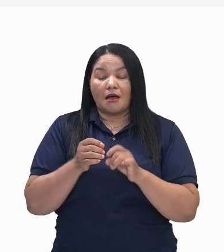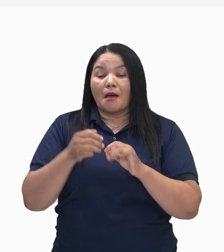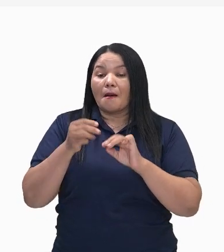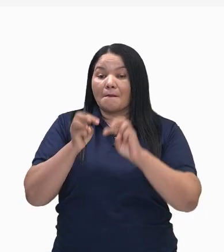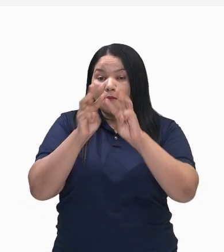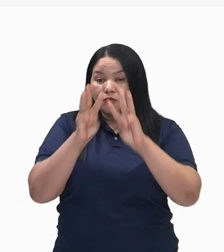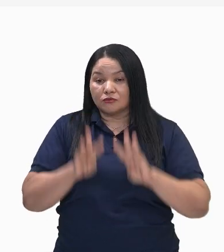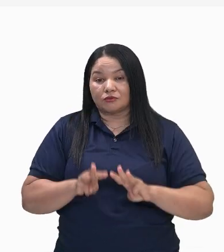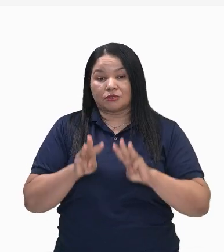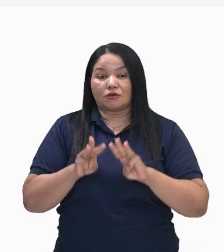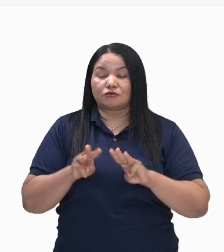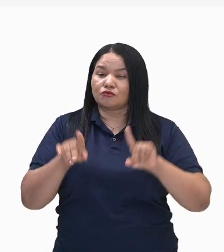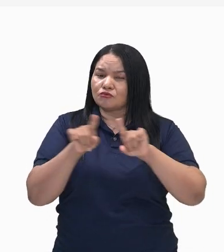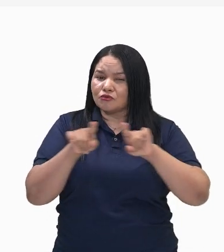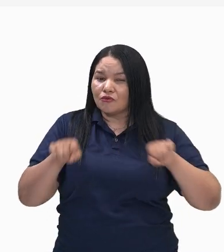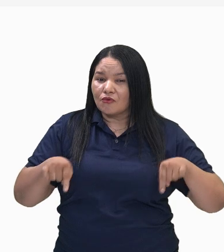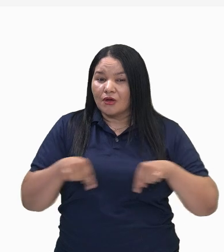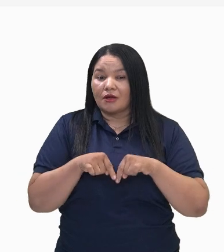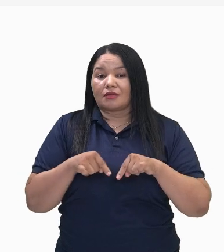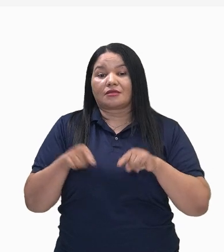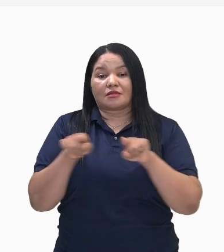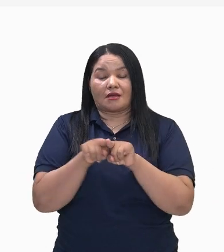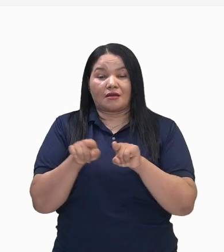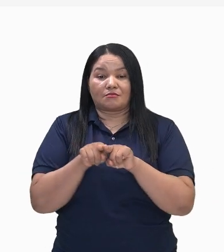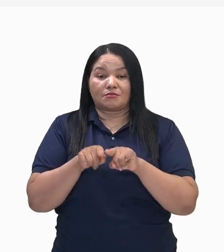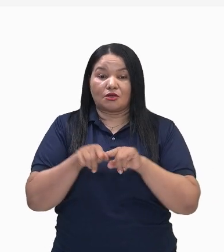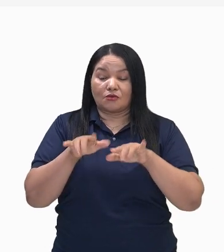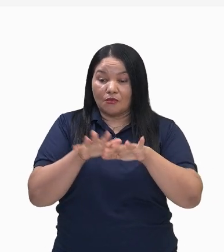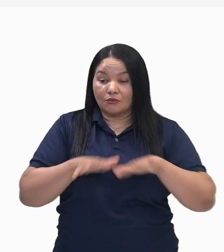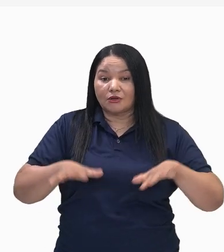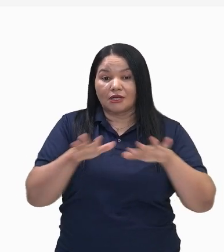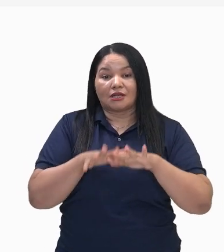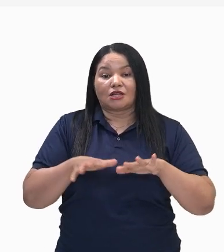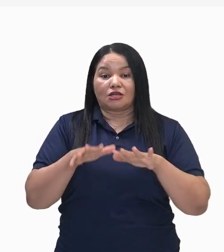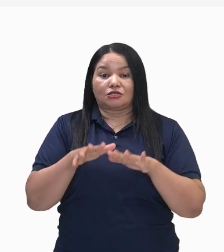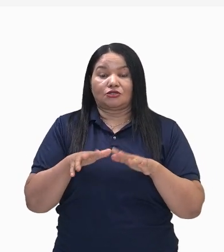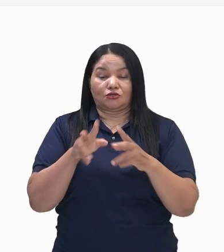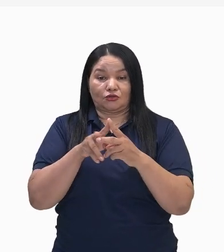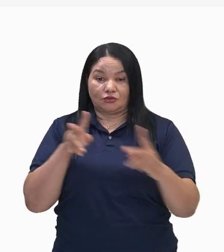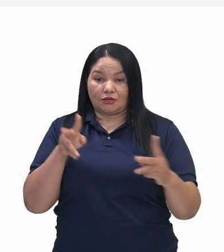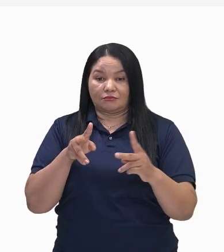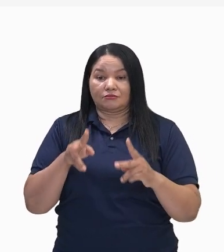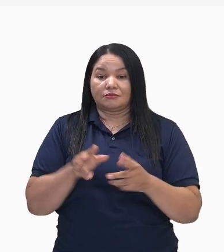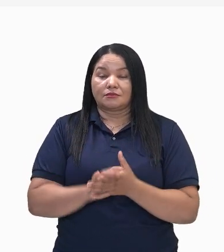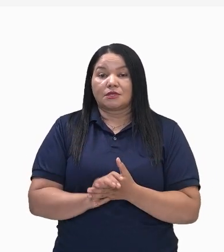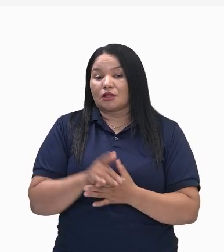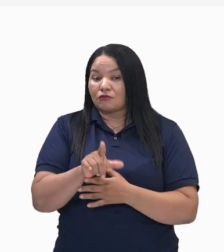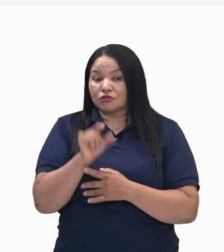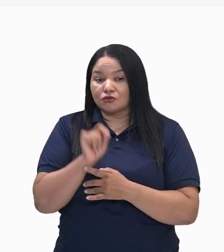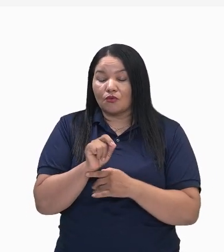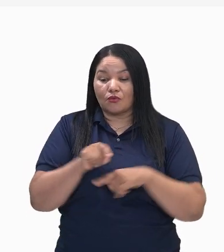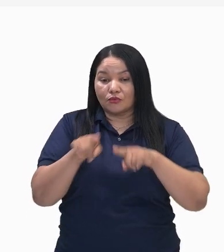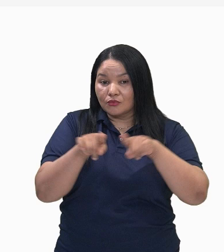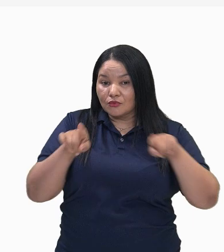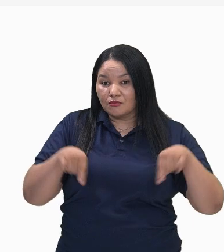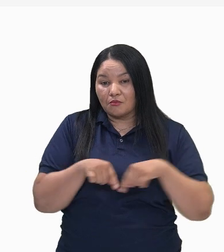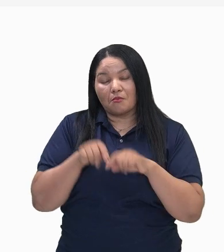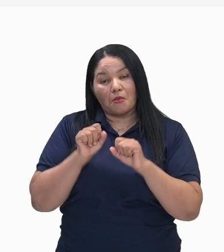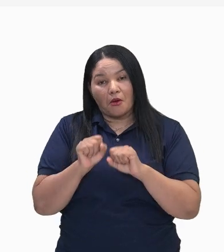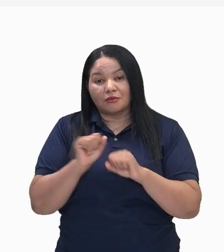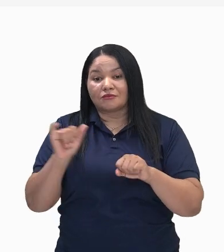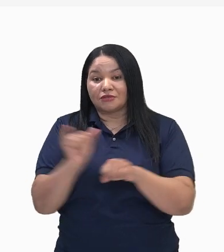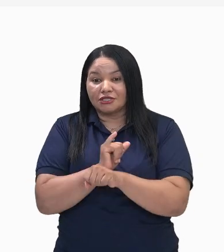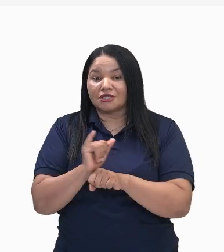museus, galpões, até ambientes digitais. A escolha de um espaço não convencional pode ser uma